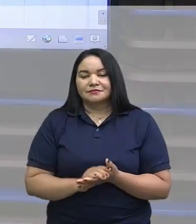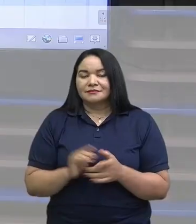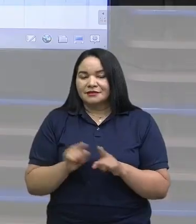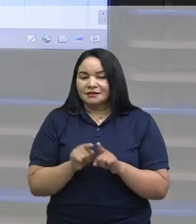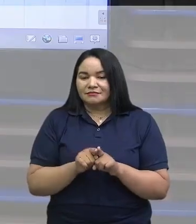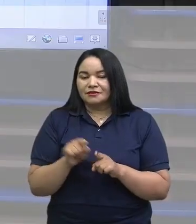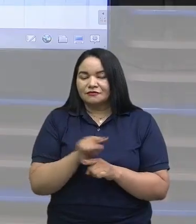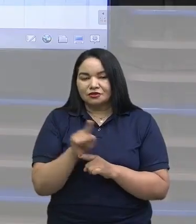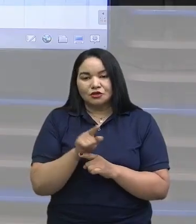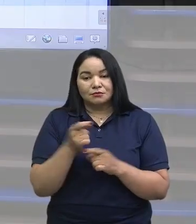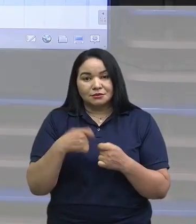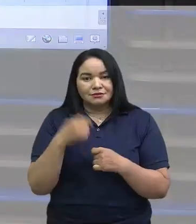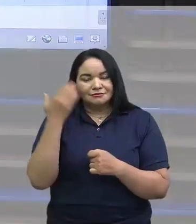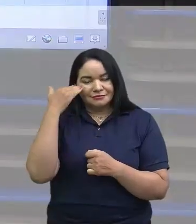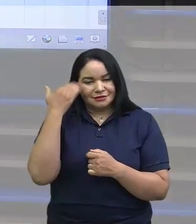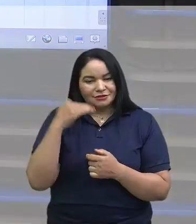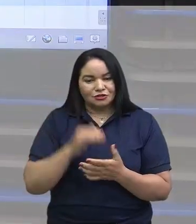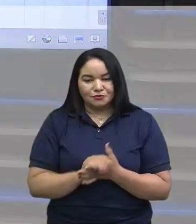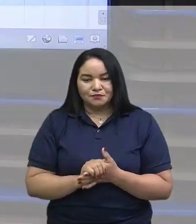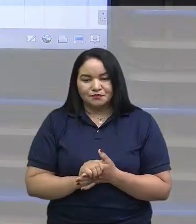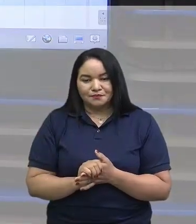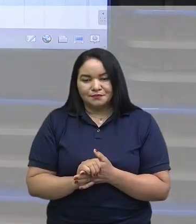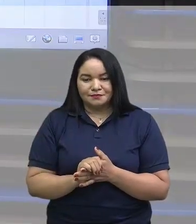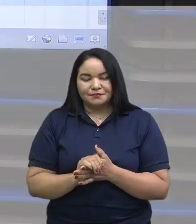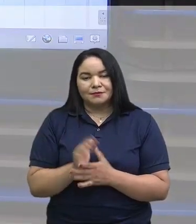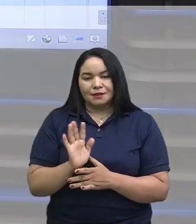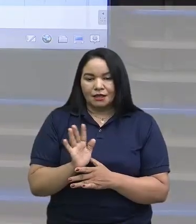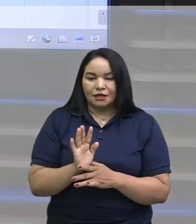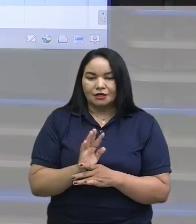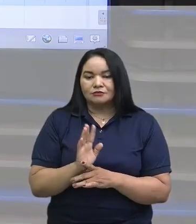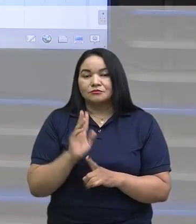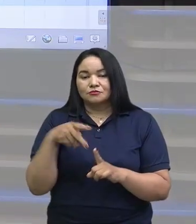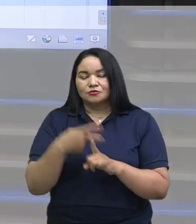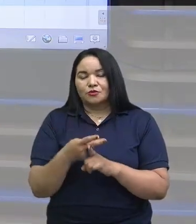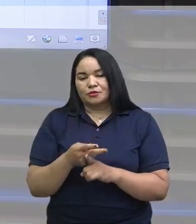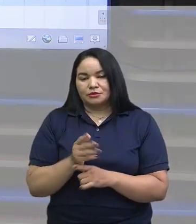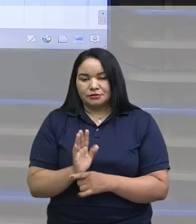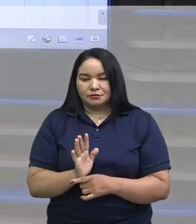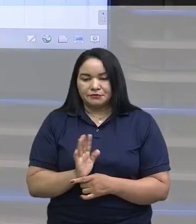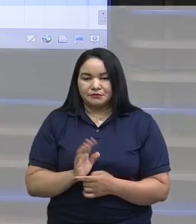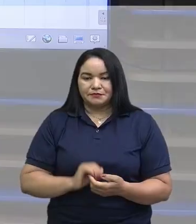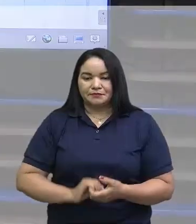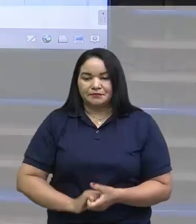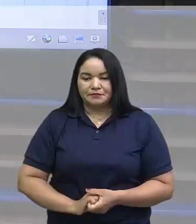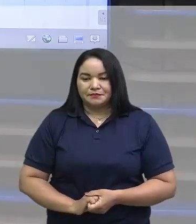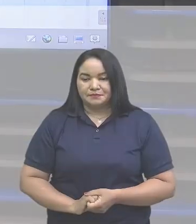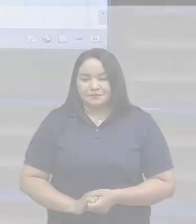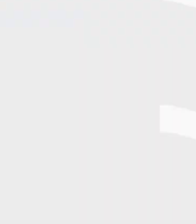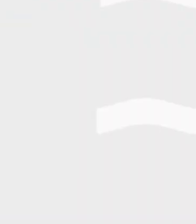de tudo, você tenha compreendido o conteúdo. Assim eu me despeço e vou aguardar vocês em um próximo encontro.